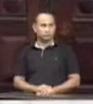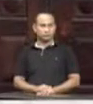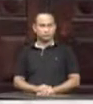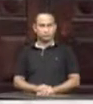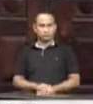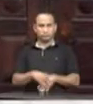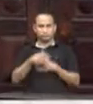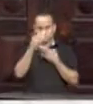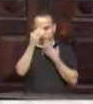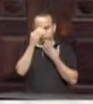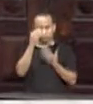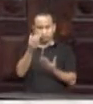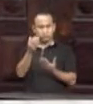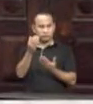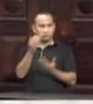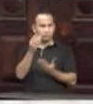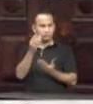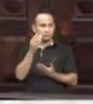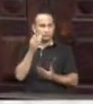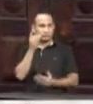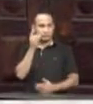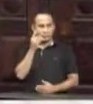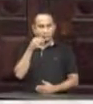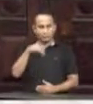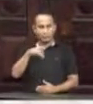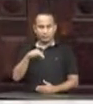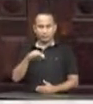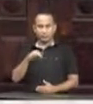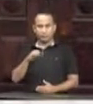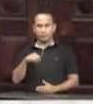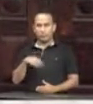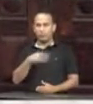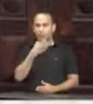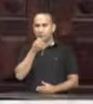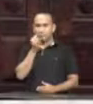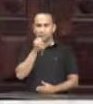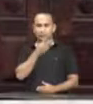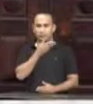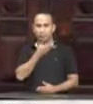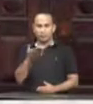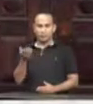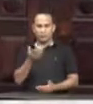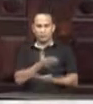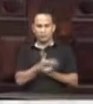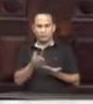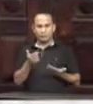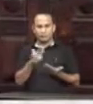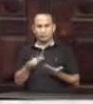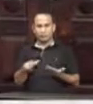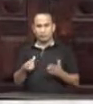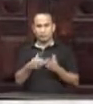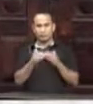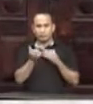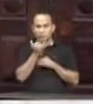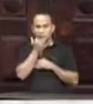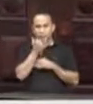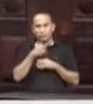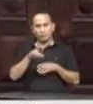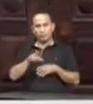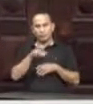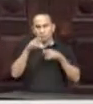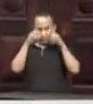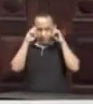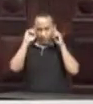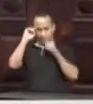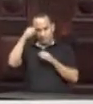Obrigado, deputado Milton Rangel, que preside essa sessão. Senhoras e senhores deputados, inicio mais uma vez me desculpando pelo uso de óculos